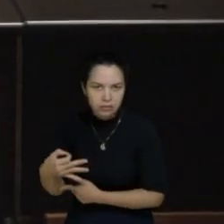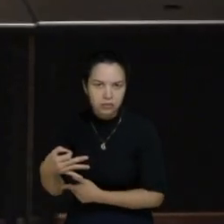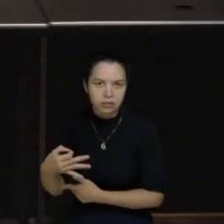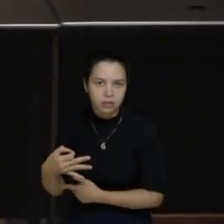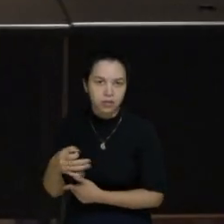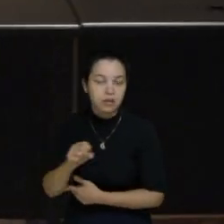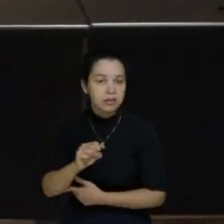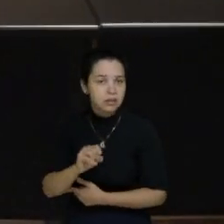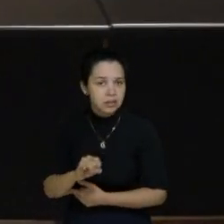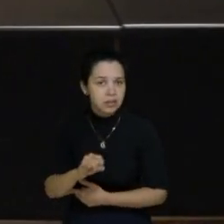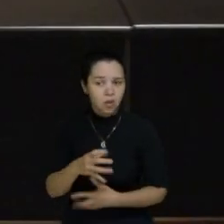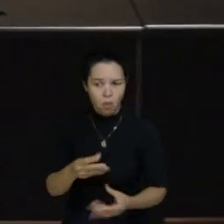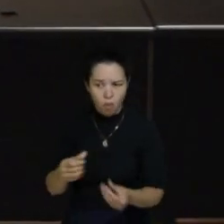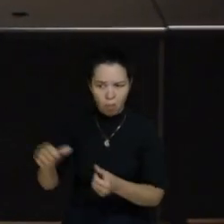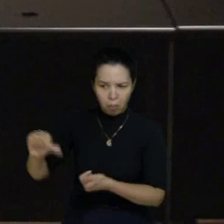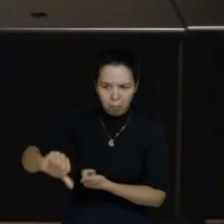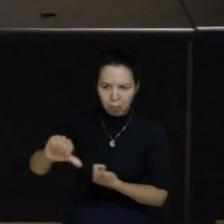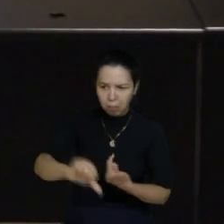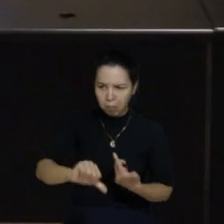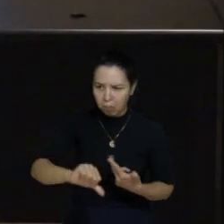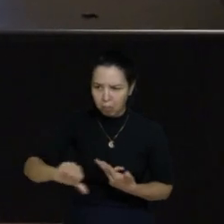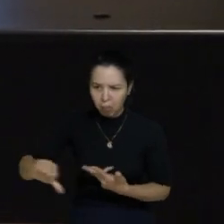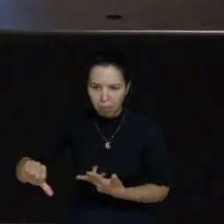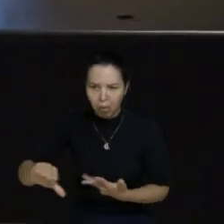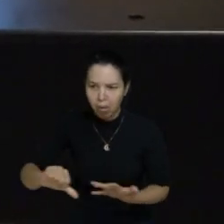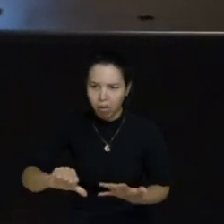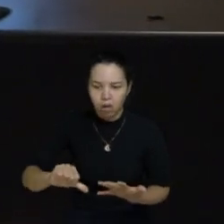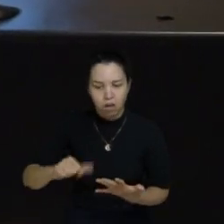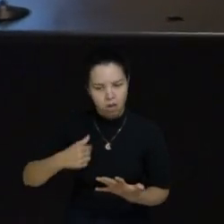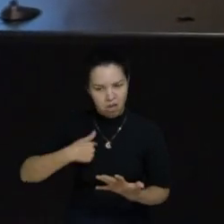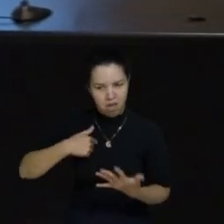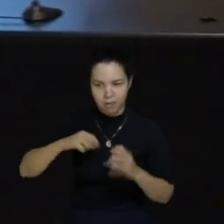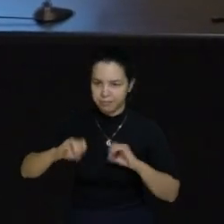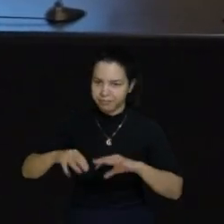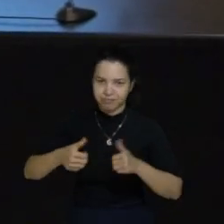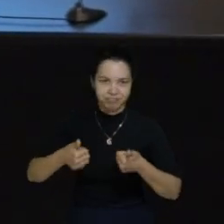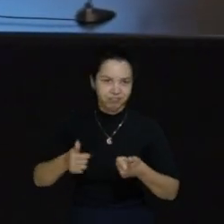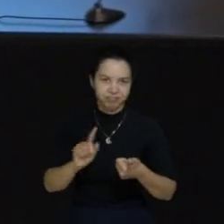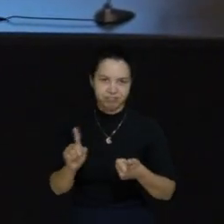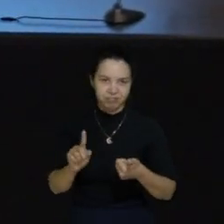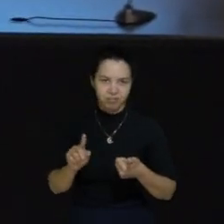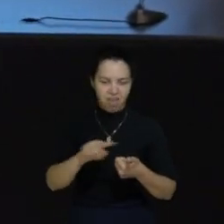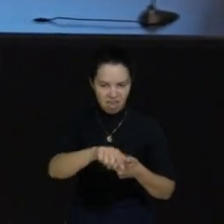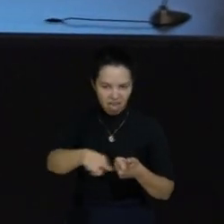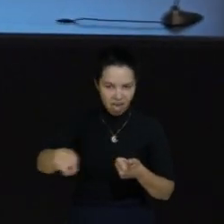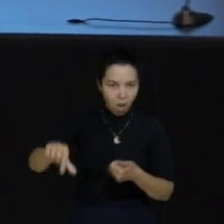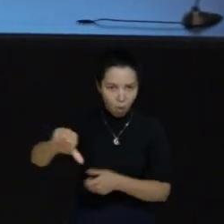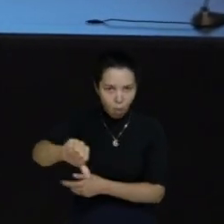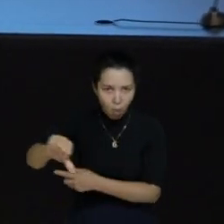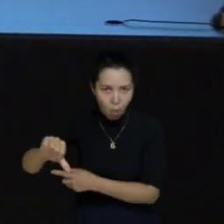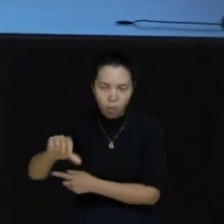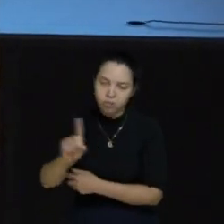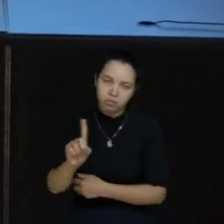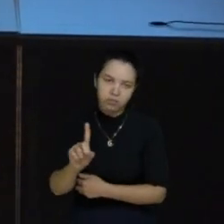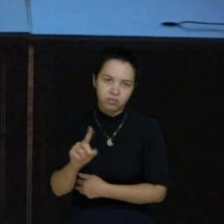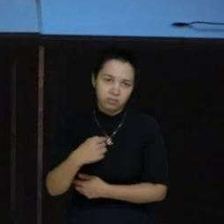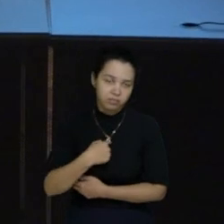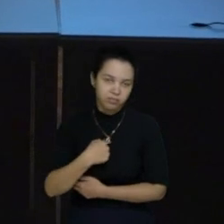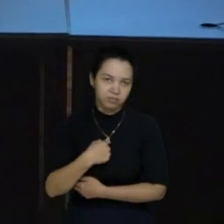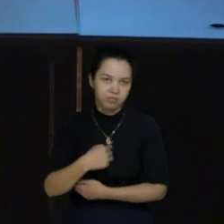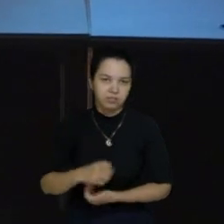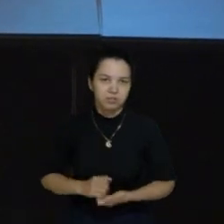a maioria vai mal é porque eu não ensinei bem não porque a minha classe é um bando de gente relapsa né Eh então